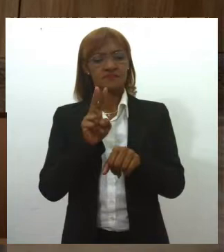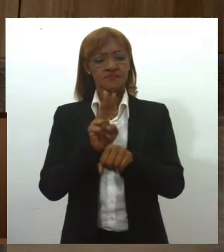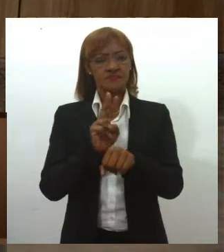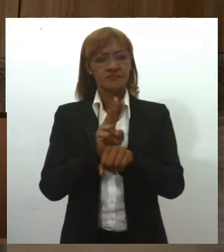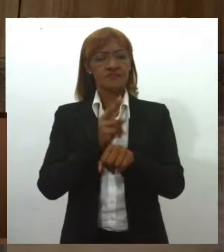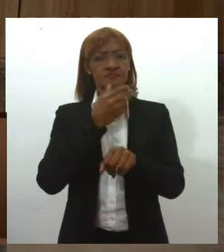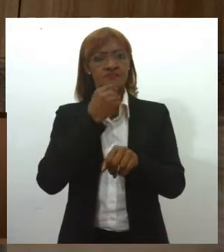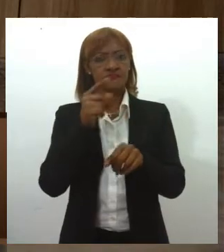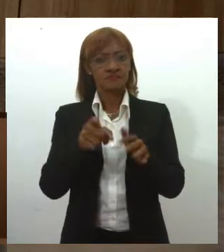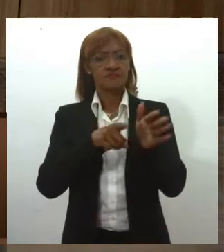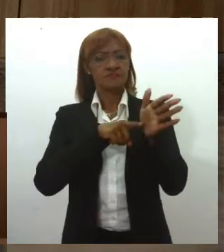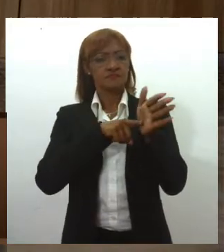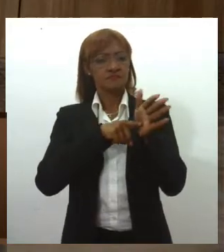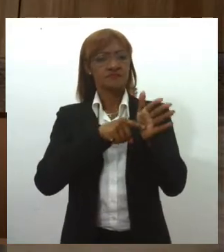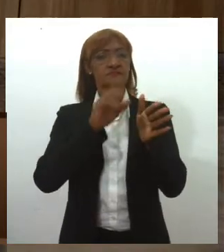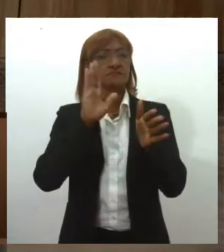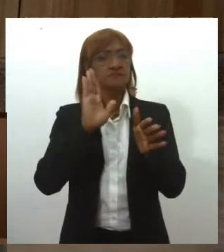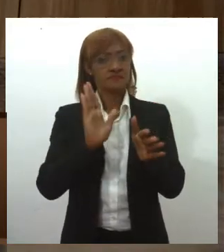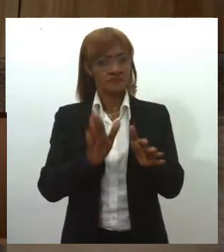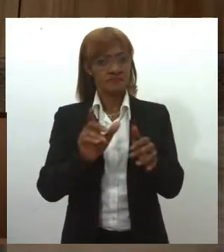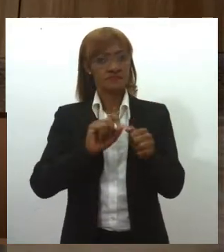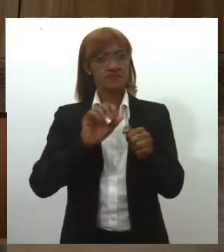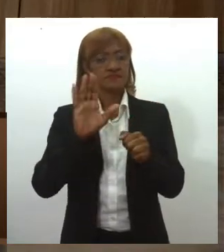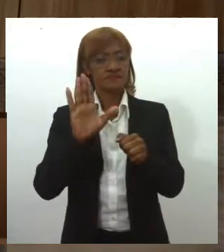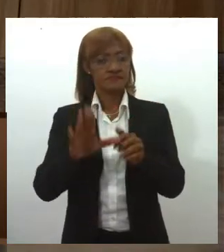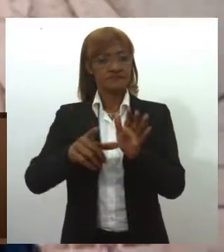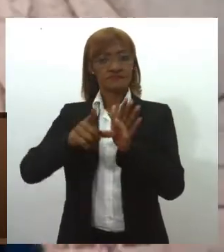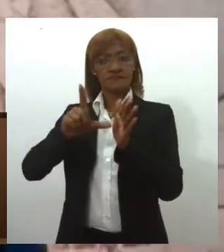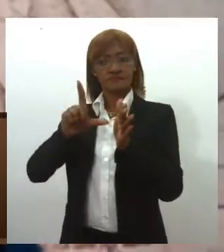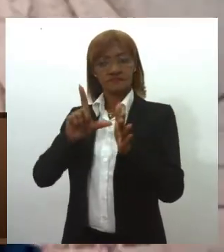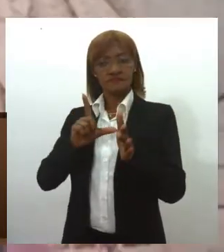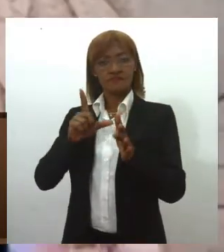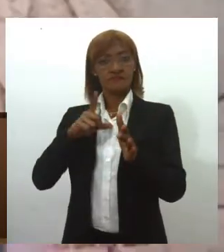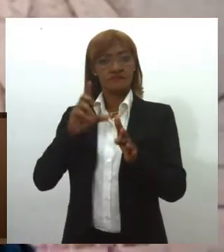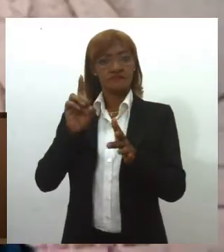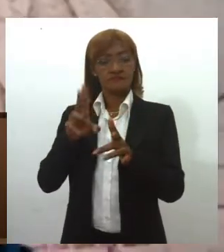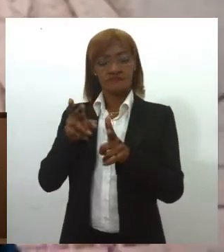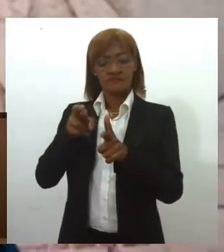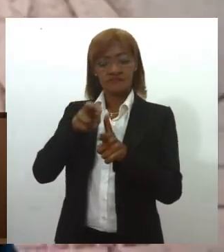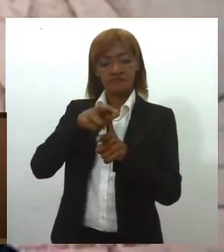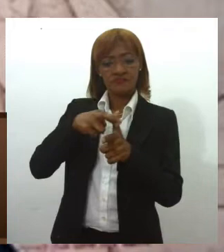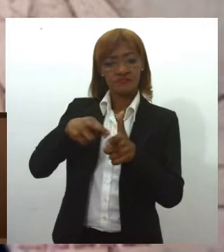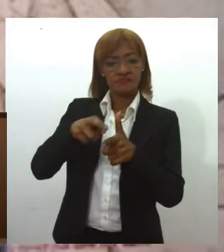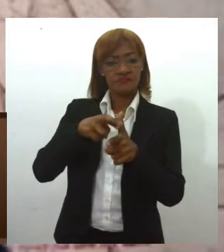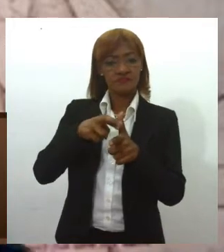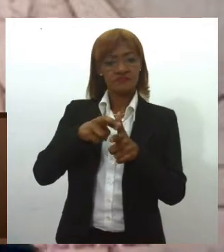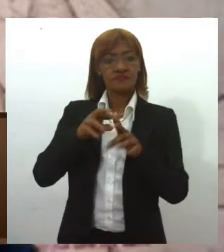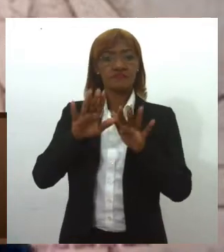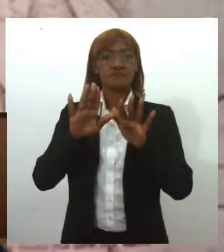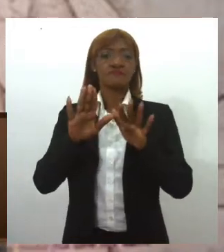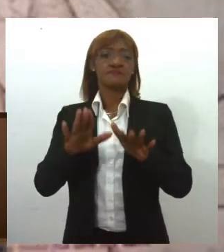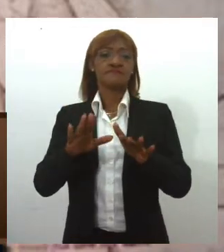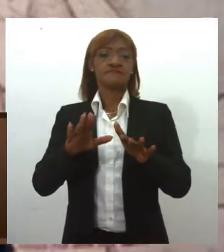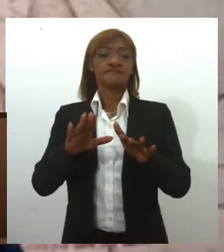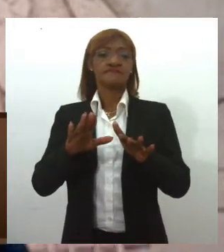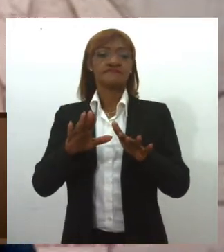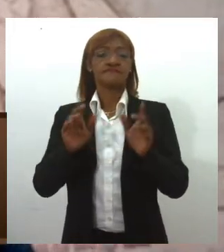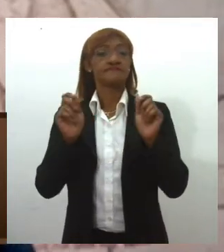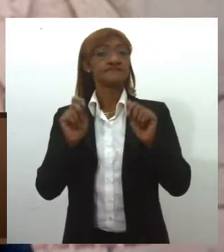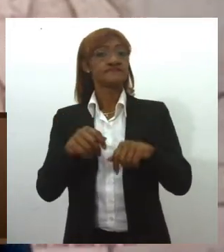o câncer de próstata, sim, enquanto ele ainda estava só na próstata. É, esses são efeitos colaterais possíveis,